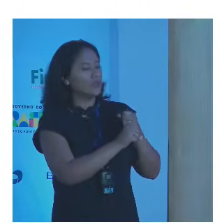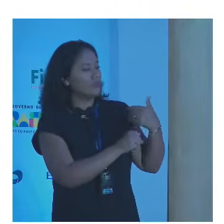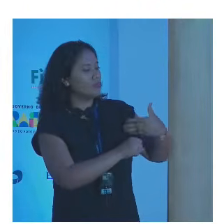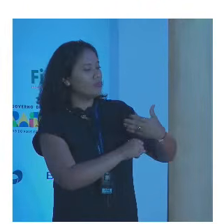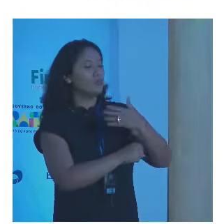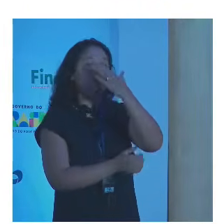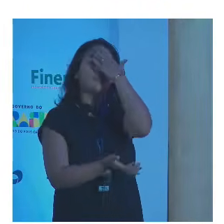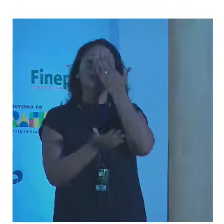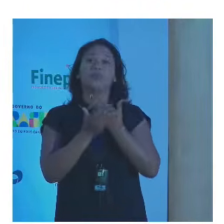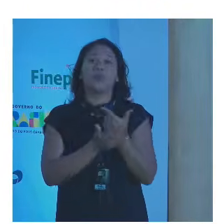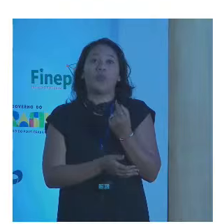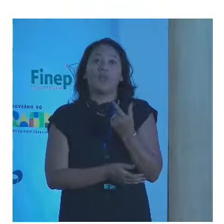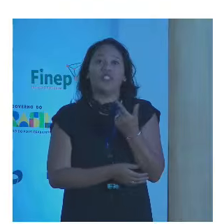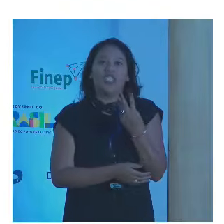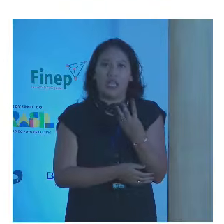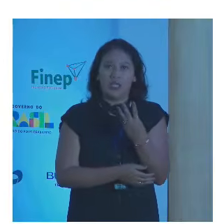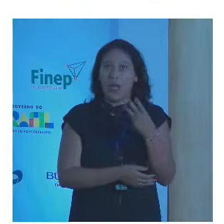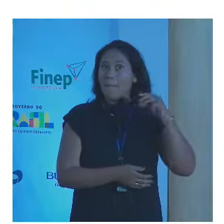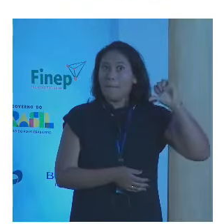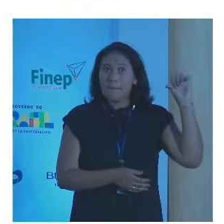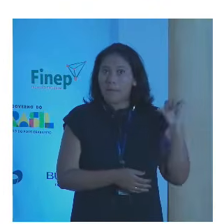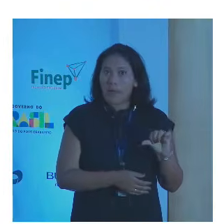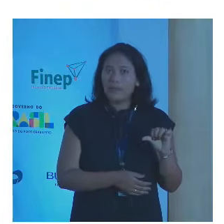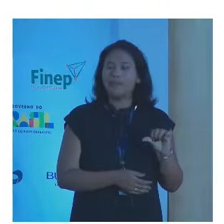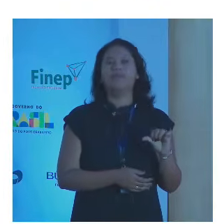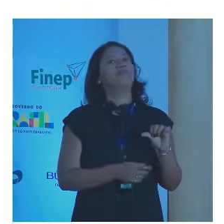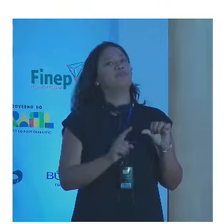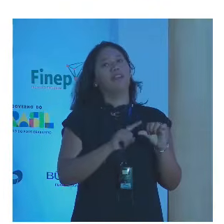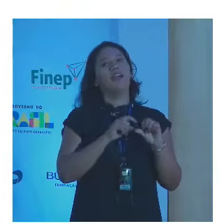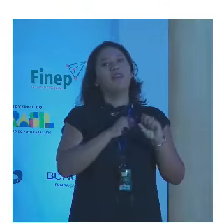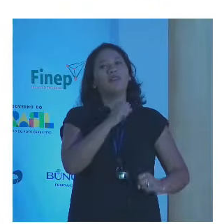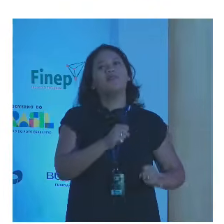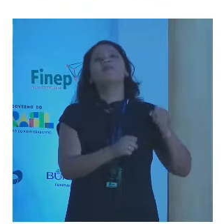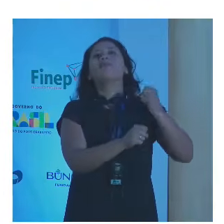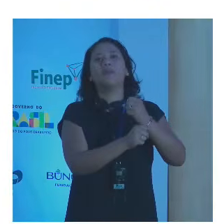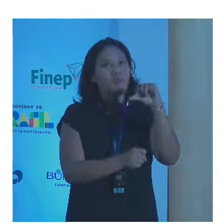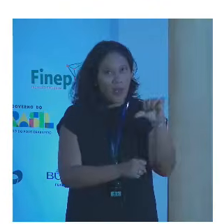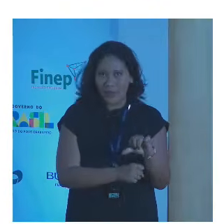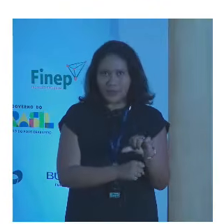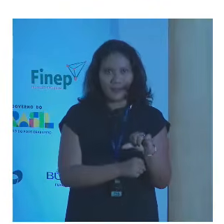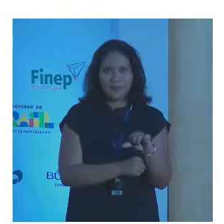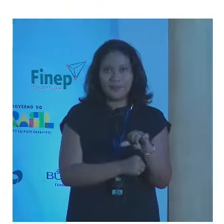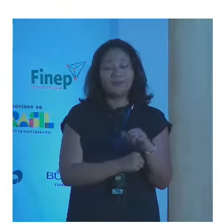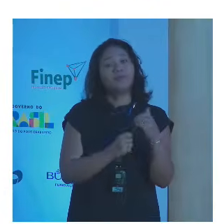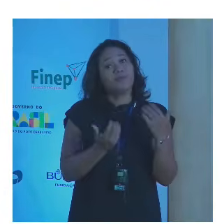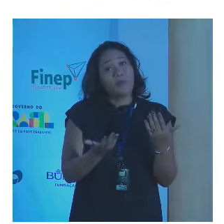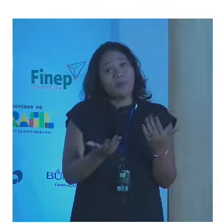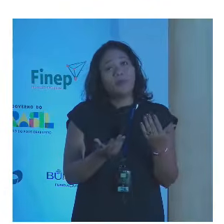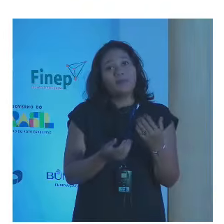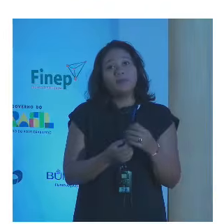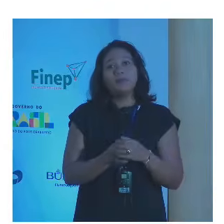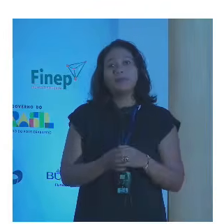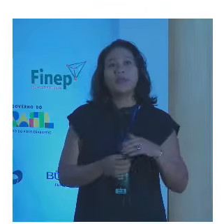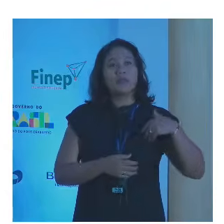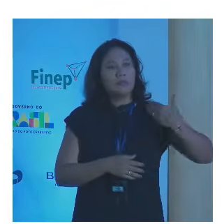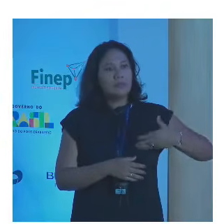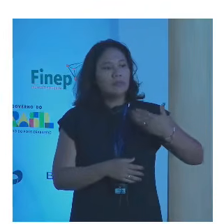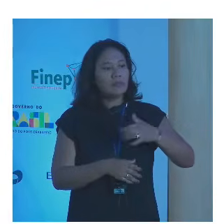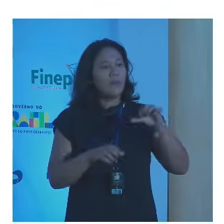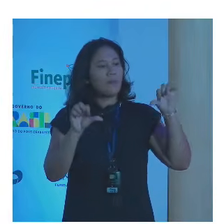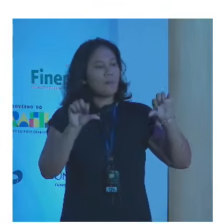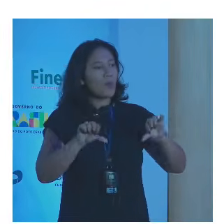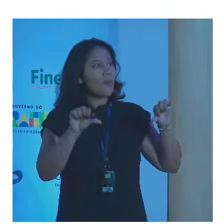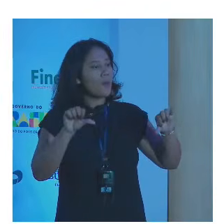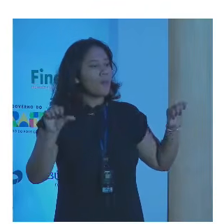A gente achou que 2023 era a pior seca, né? Aí veio 2024, foi pior ainda, né? Então está cada vez pior